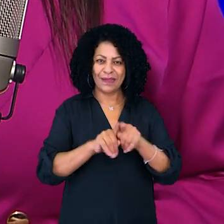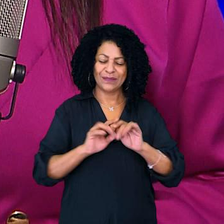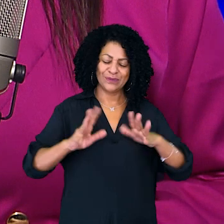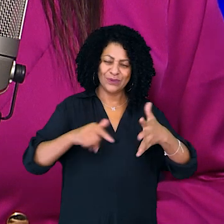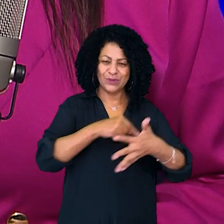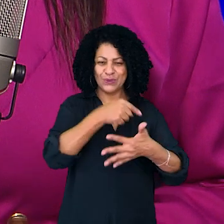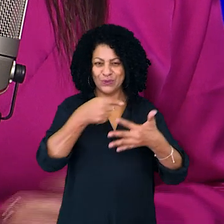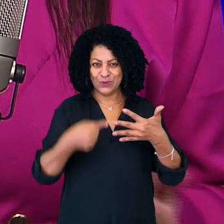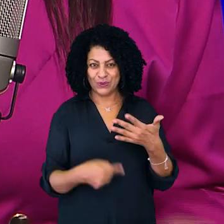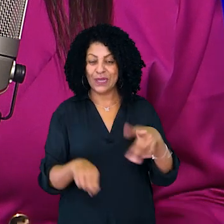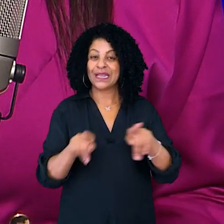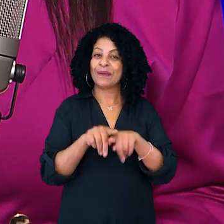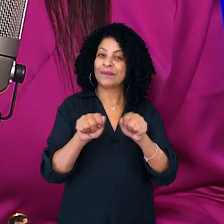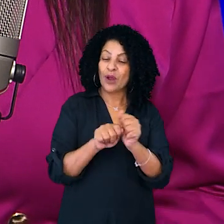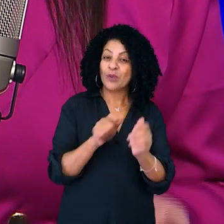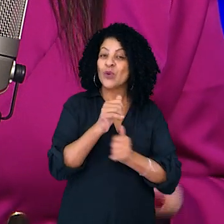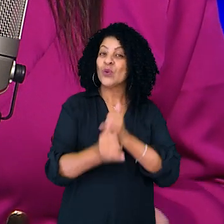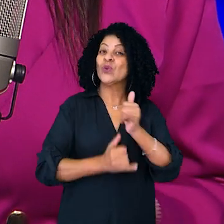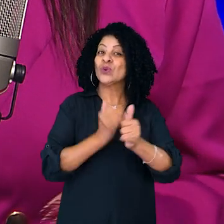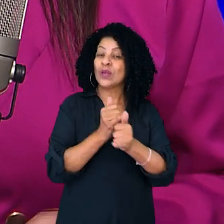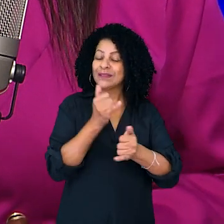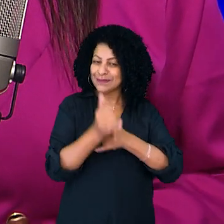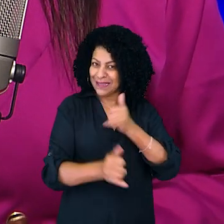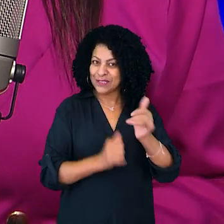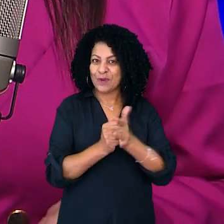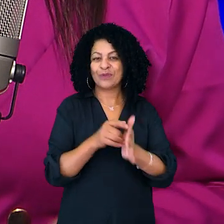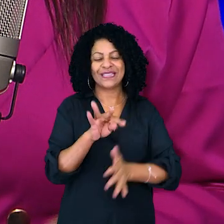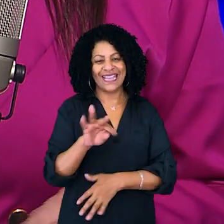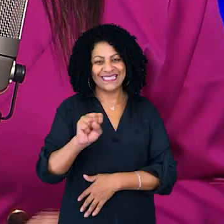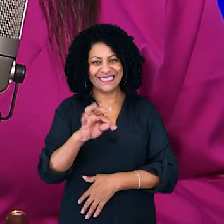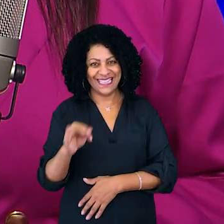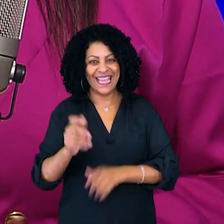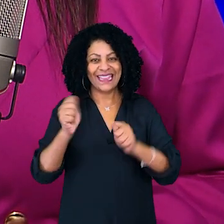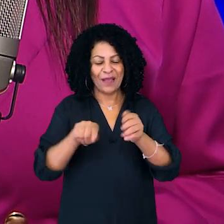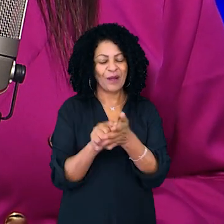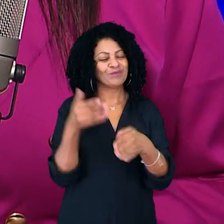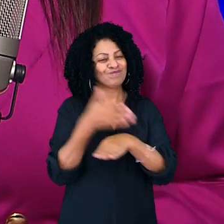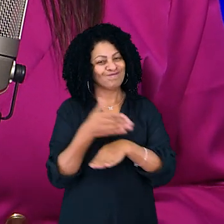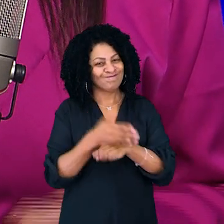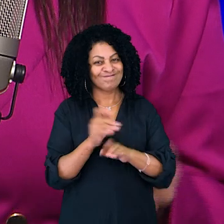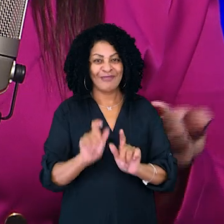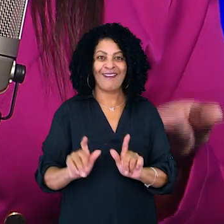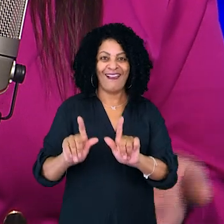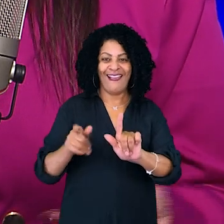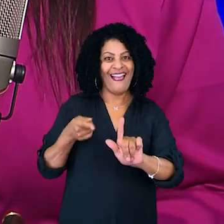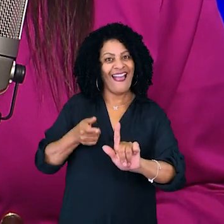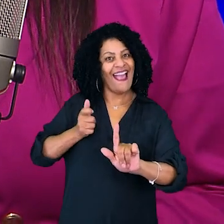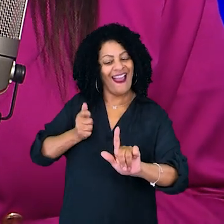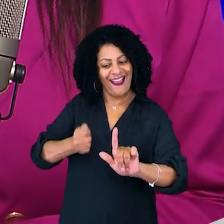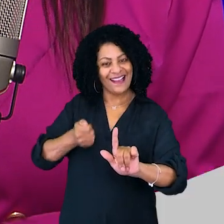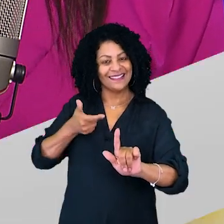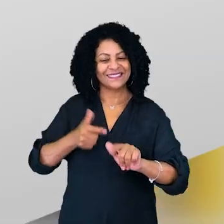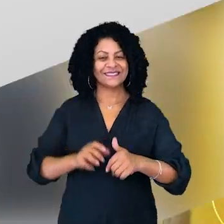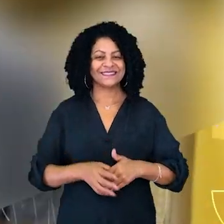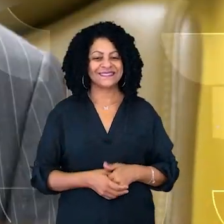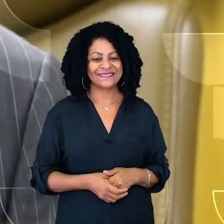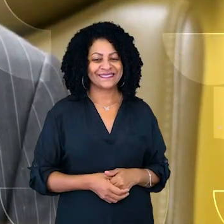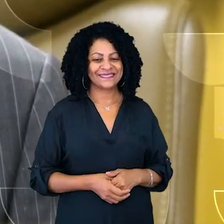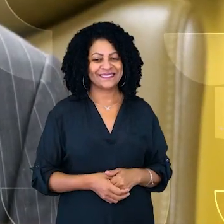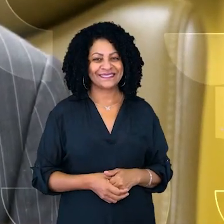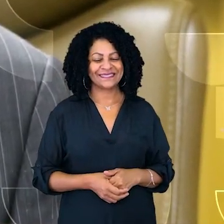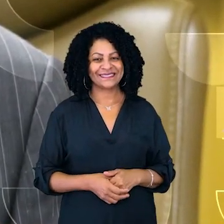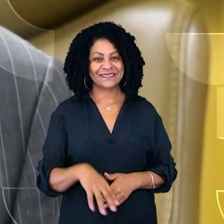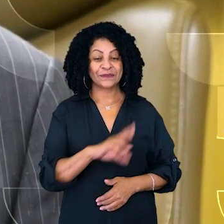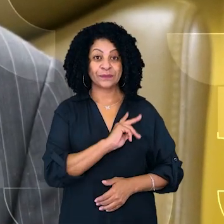programa também estão disponíveis no site do TST e no YouTube. Para ouvir, é só acessar o QR Code que aparece aí na tela.